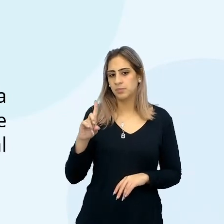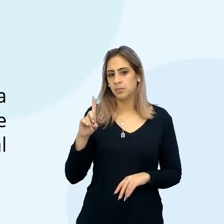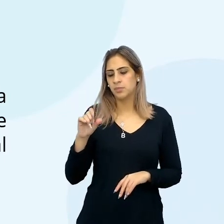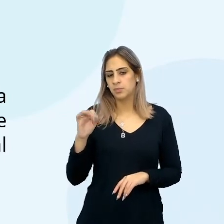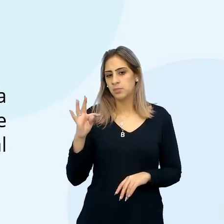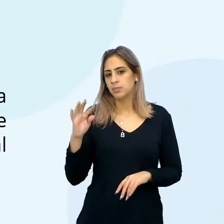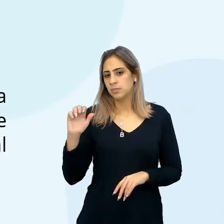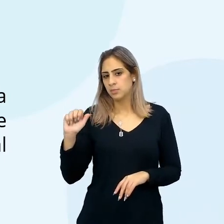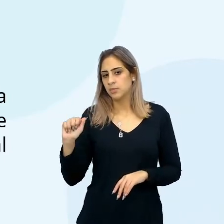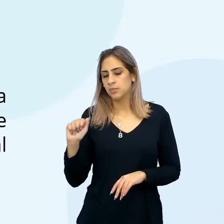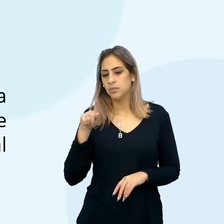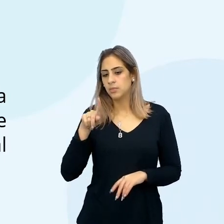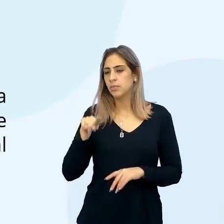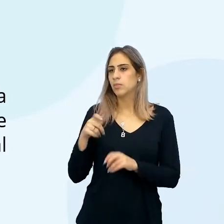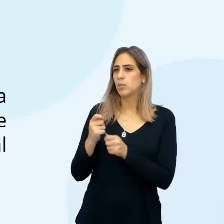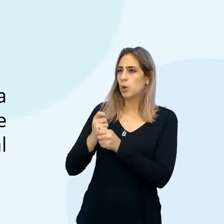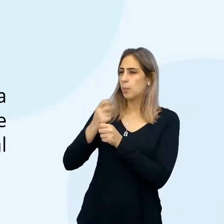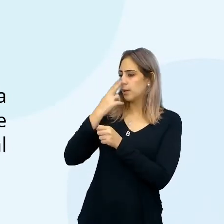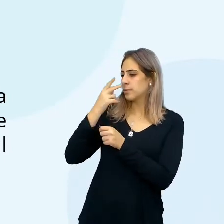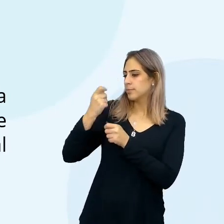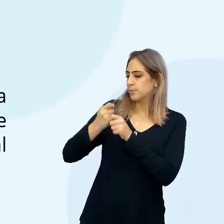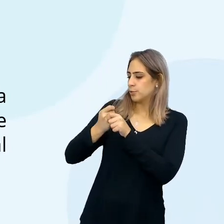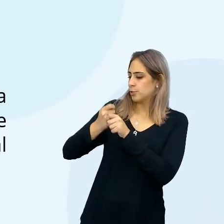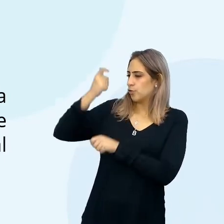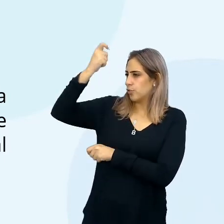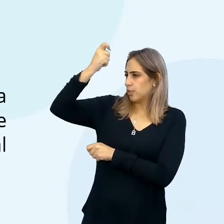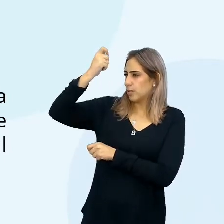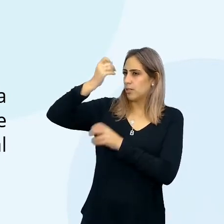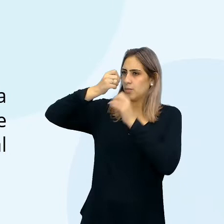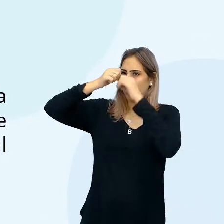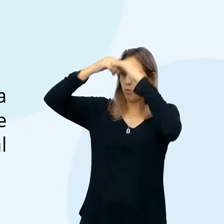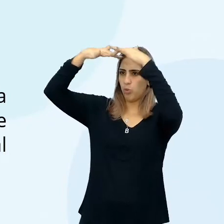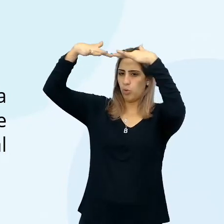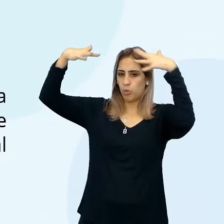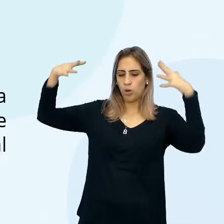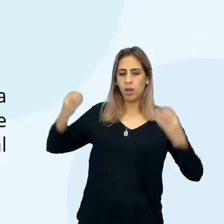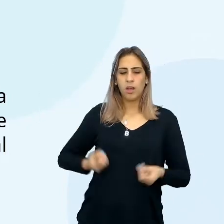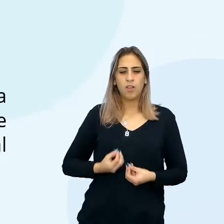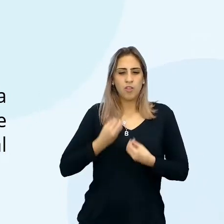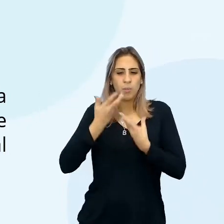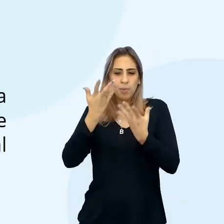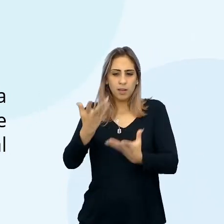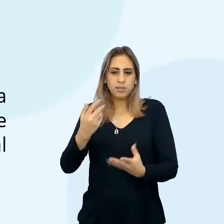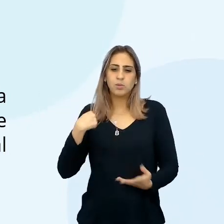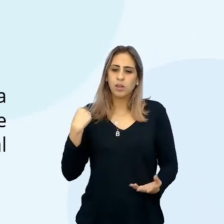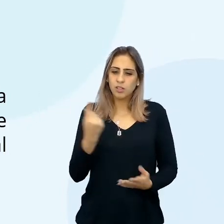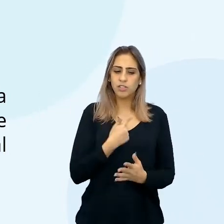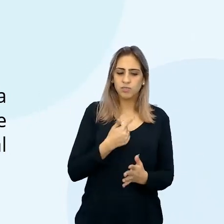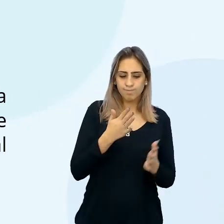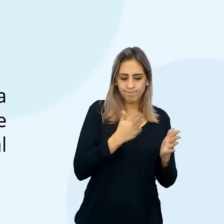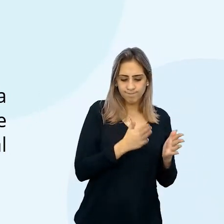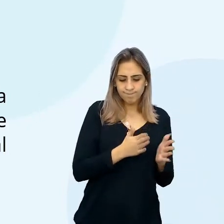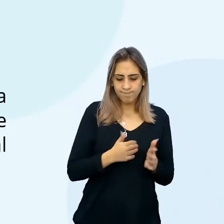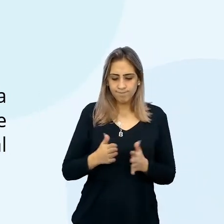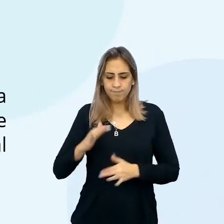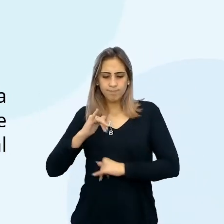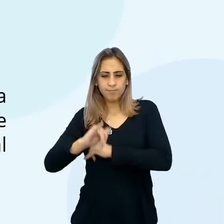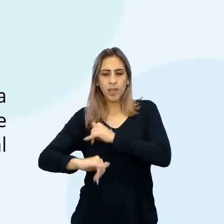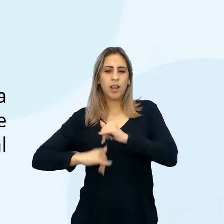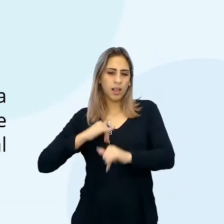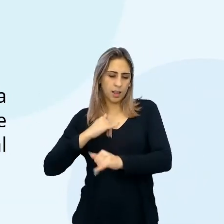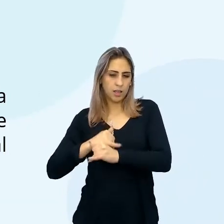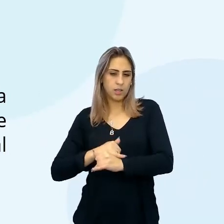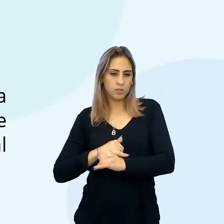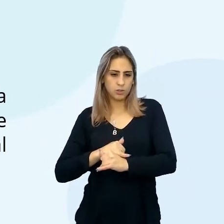grande guarda-chuva de dados e informações que a gente produz na